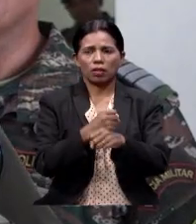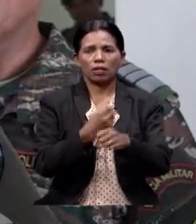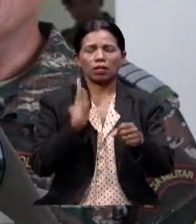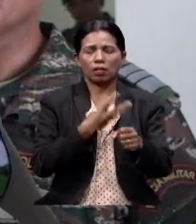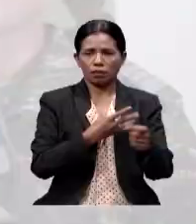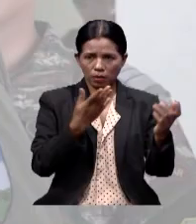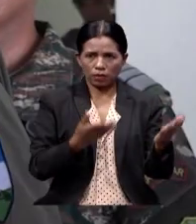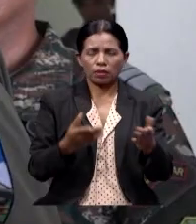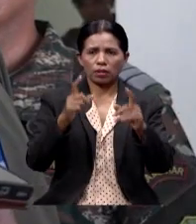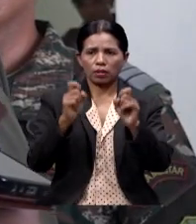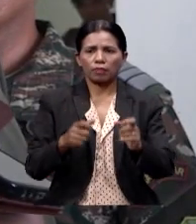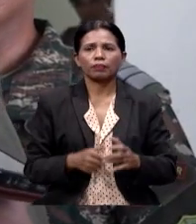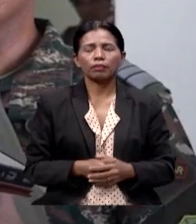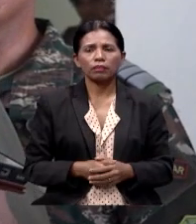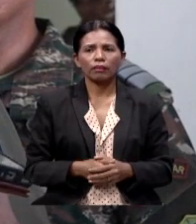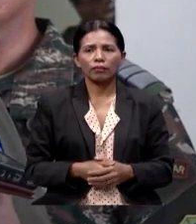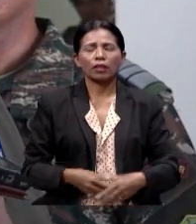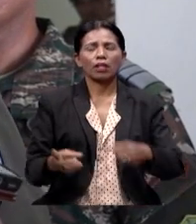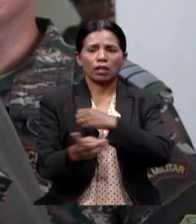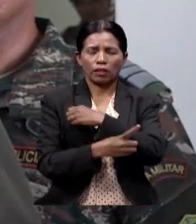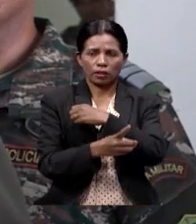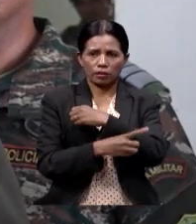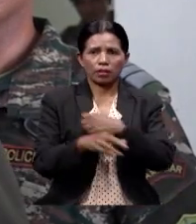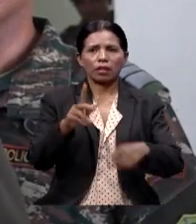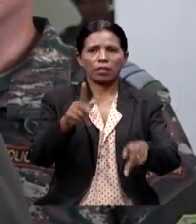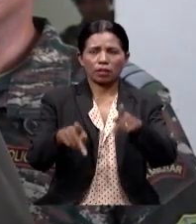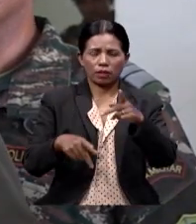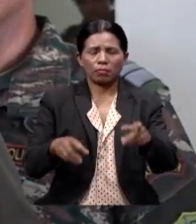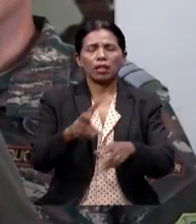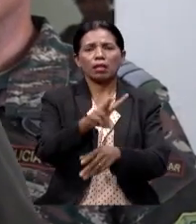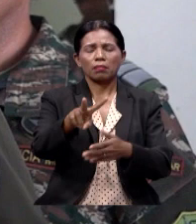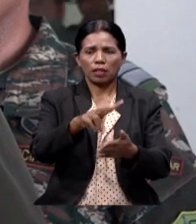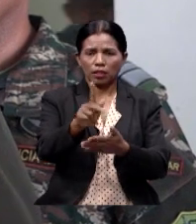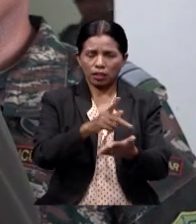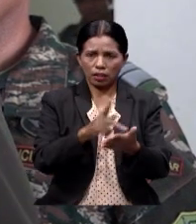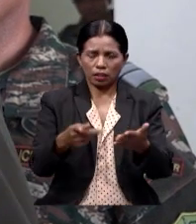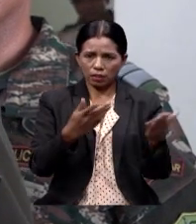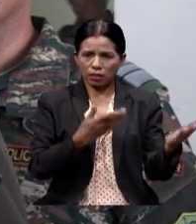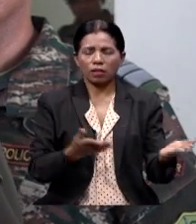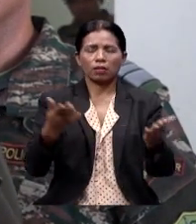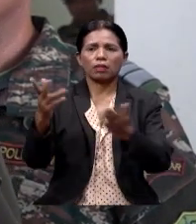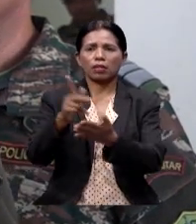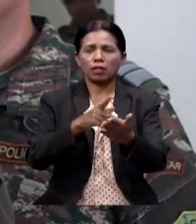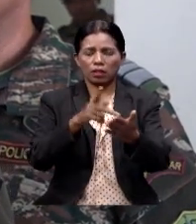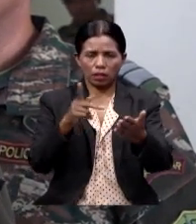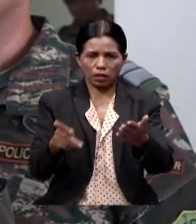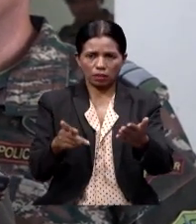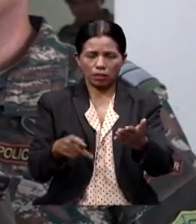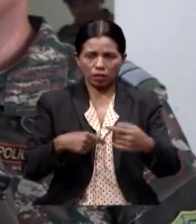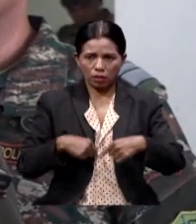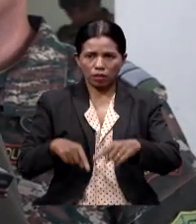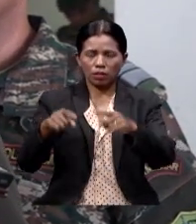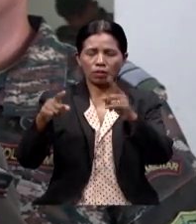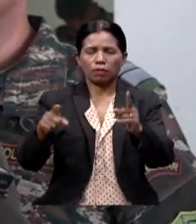fali ne be tem processo disciplinar quando ela menina gravidade ne halai ba crime anto ne ita ruka ba crime ruka ba justiça